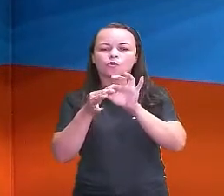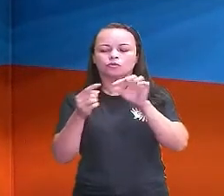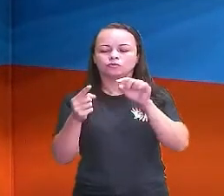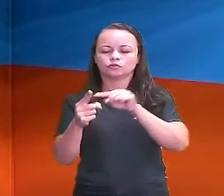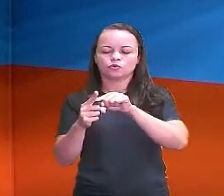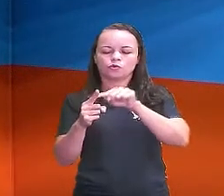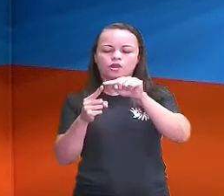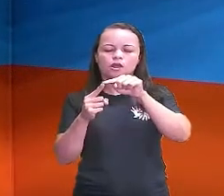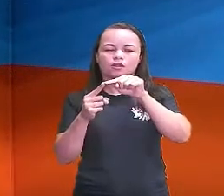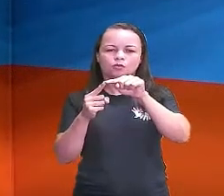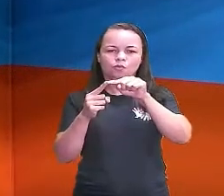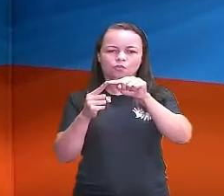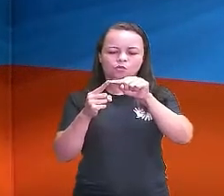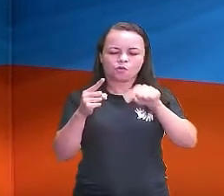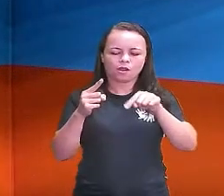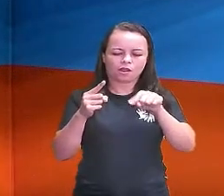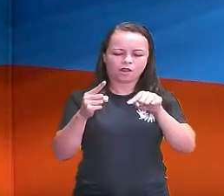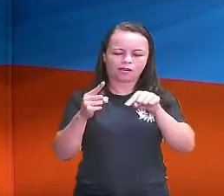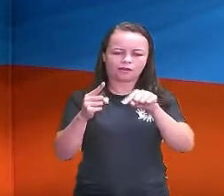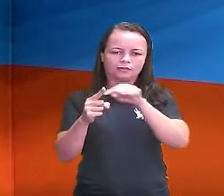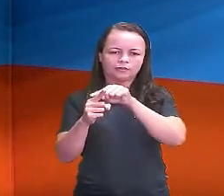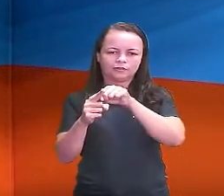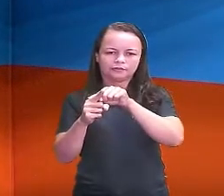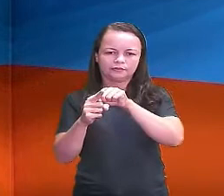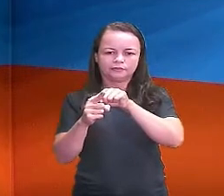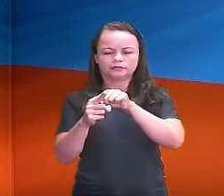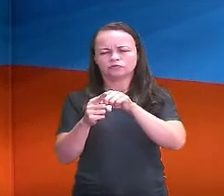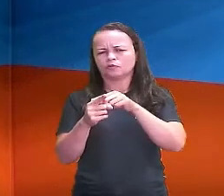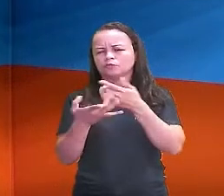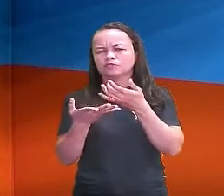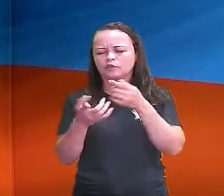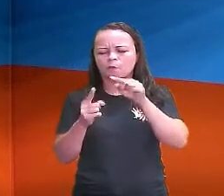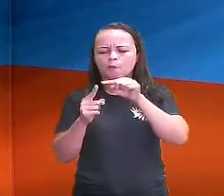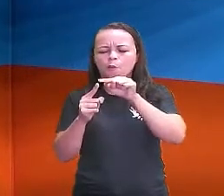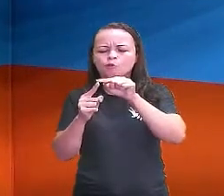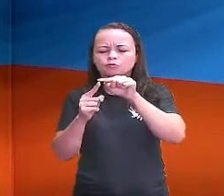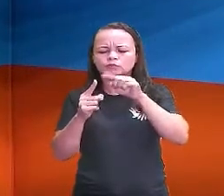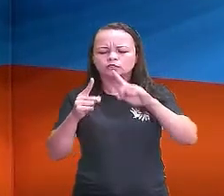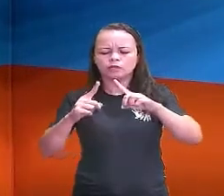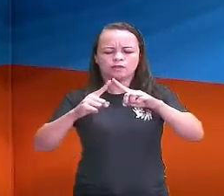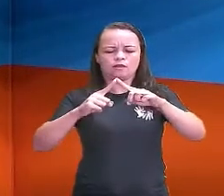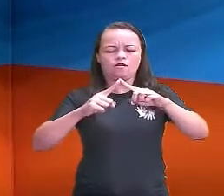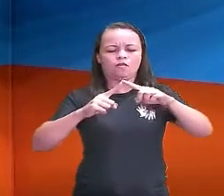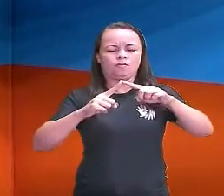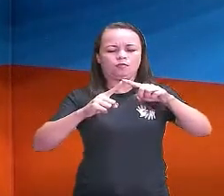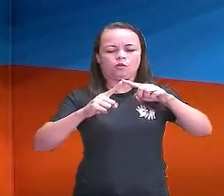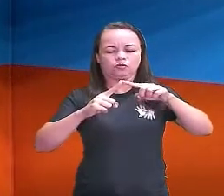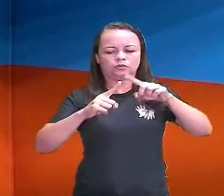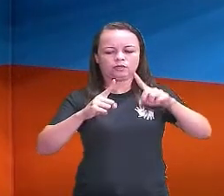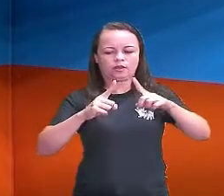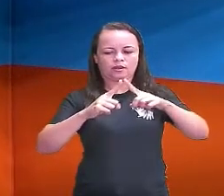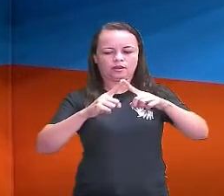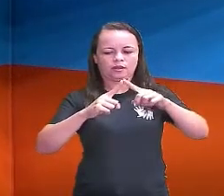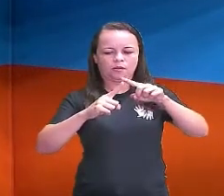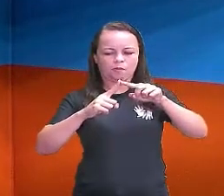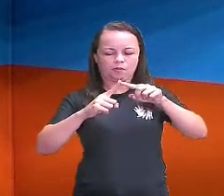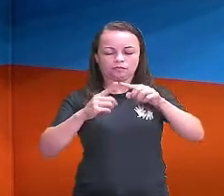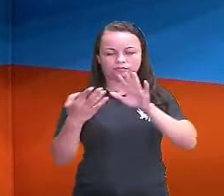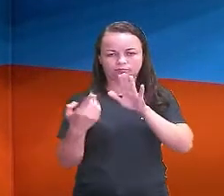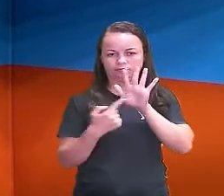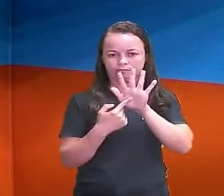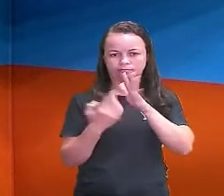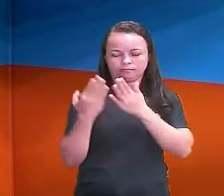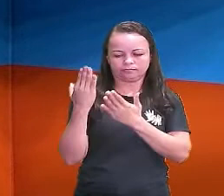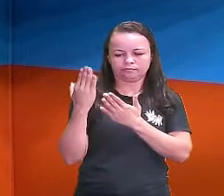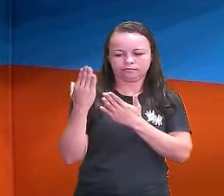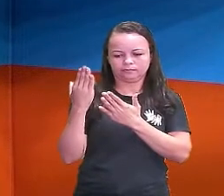lados, tá certo? Vamos dizer que é cada pontinha da figura. Ó, tá vendo? Tem os dois lados que